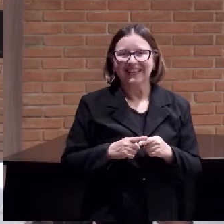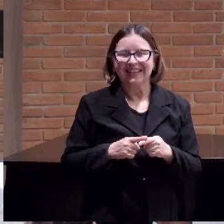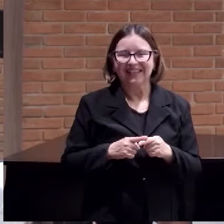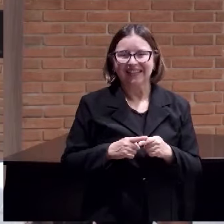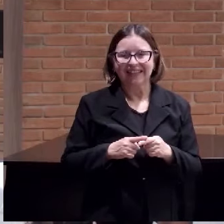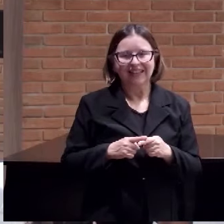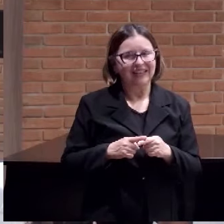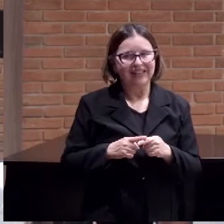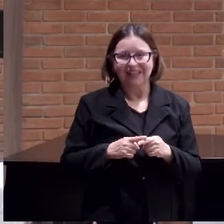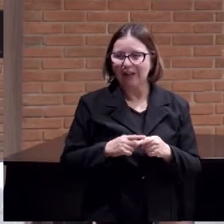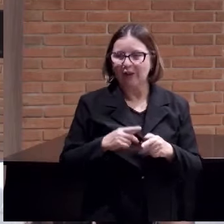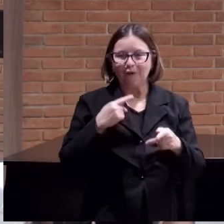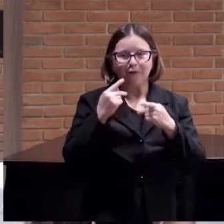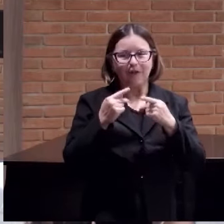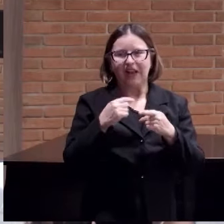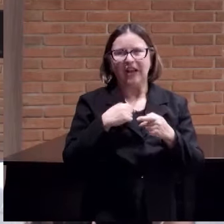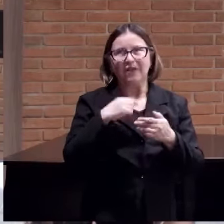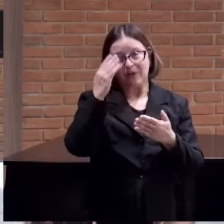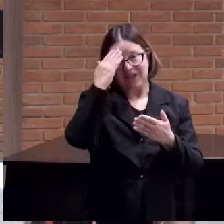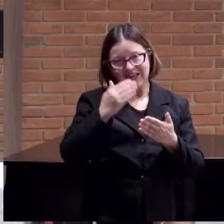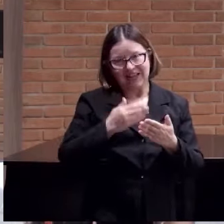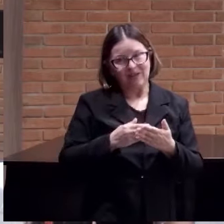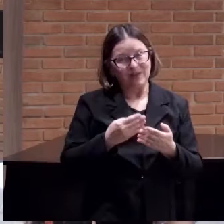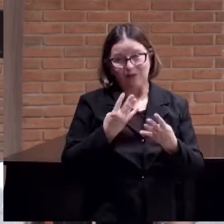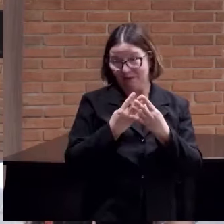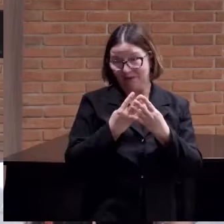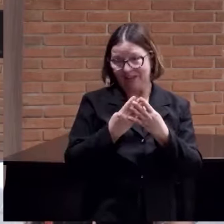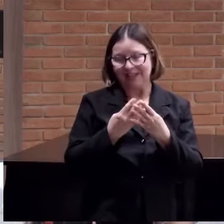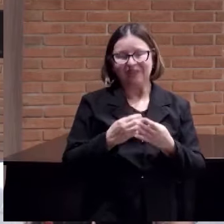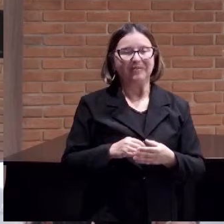não confessavam. Por quê?